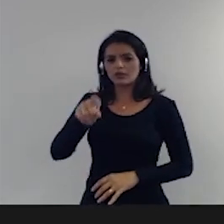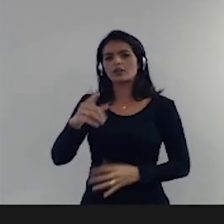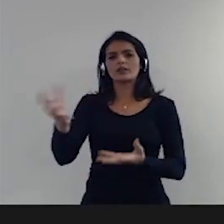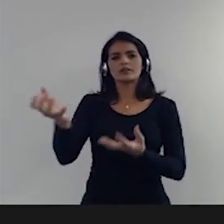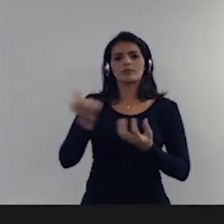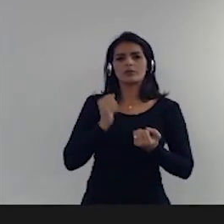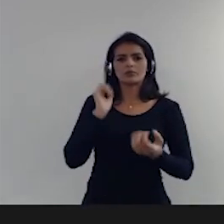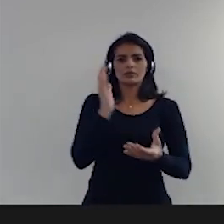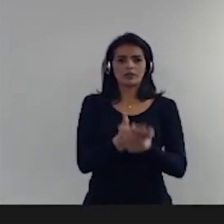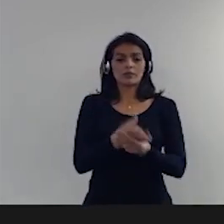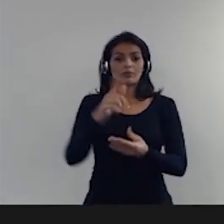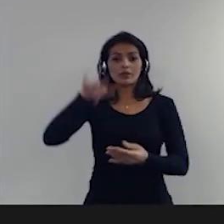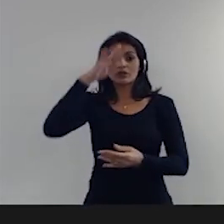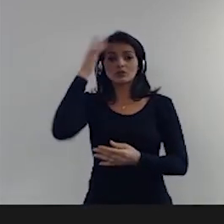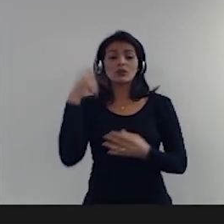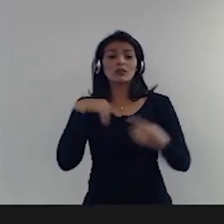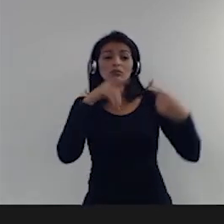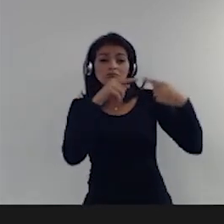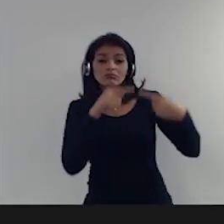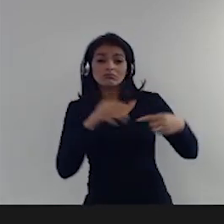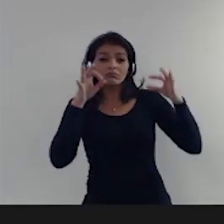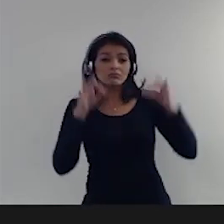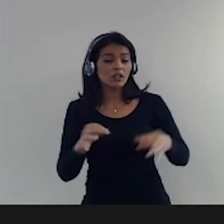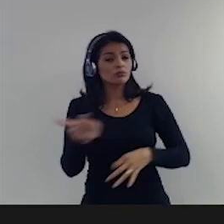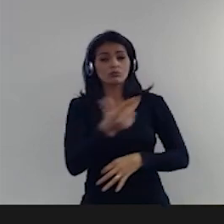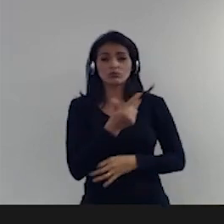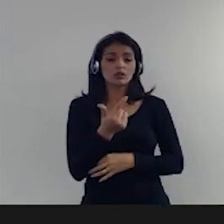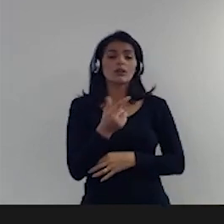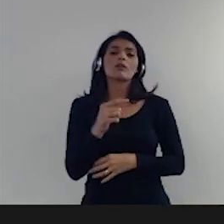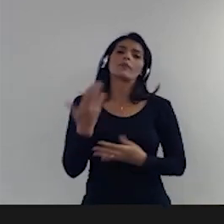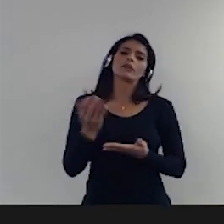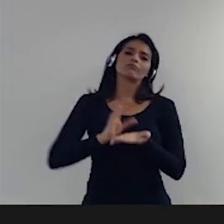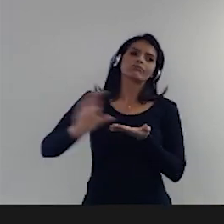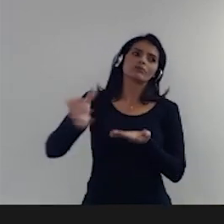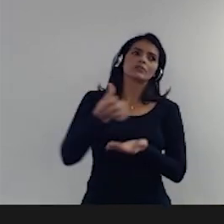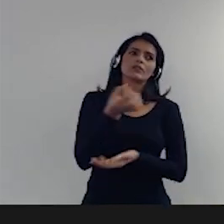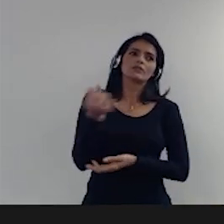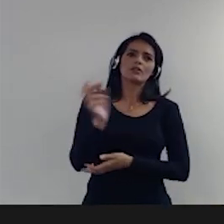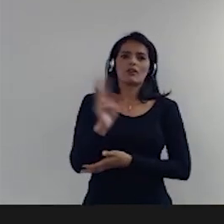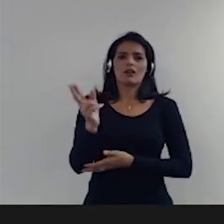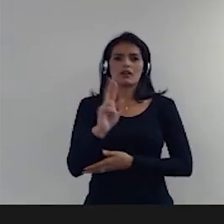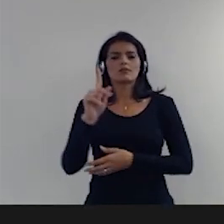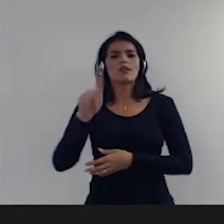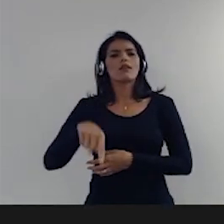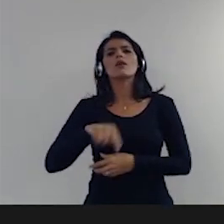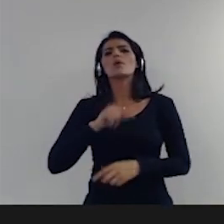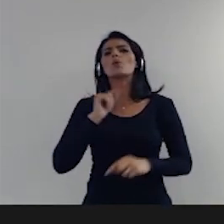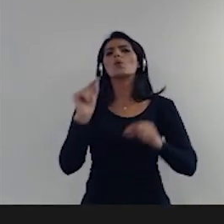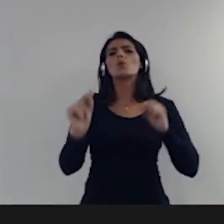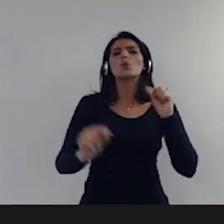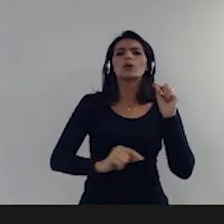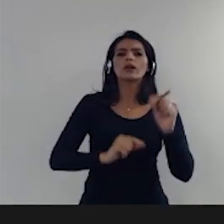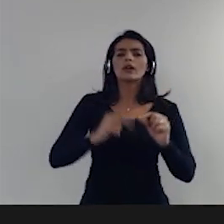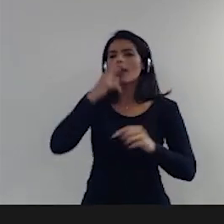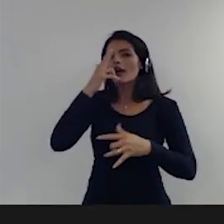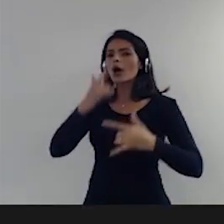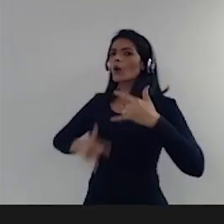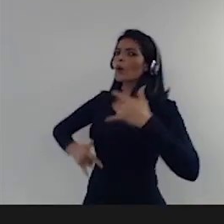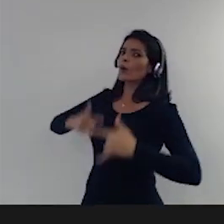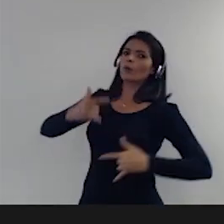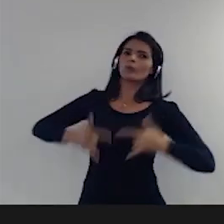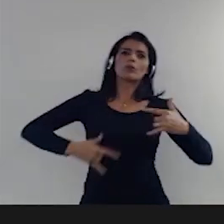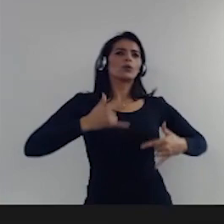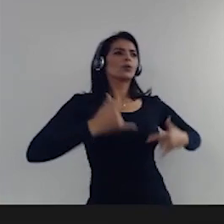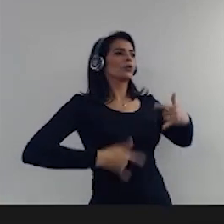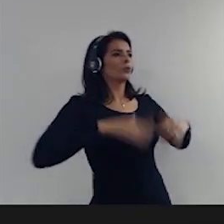com o Estado. Como o auxílio emergencial ele é tratado eminentemente por robôs, né? Todos